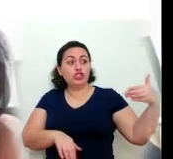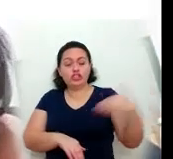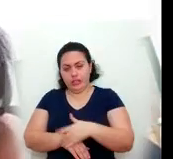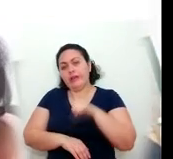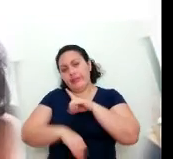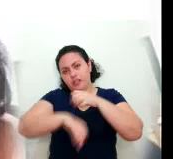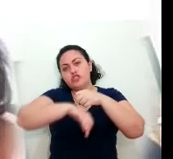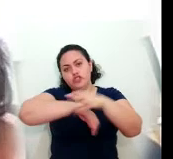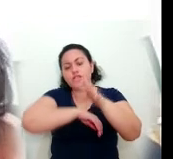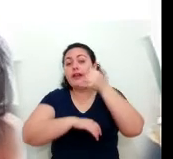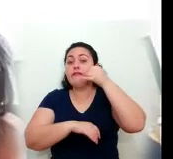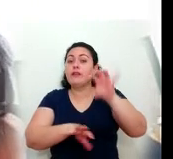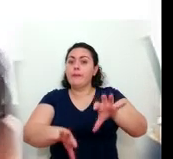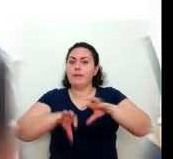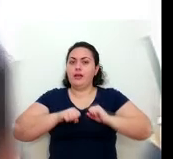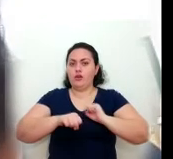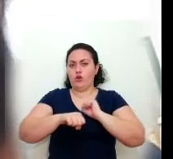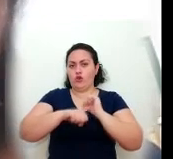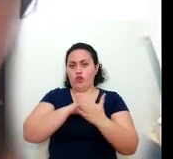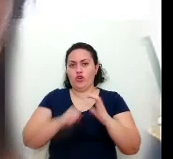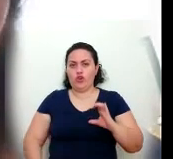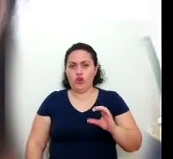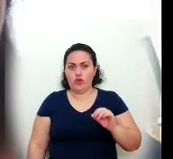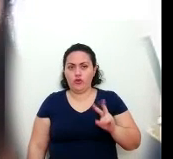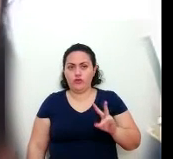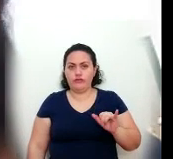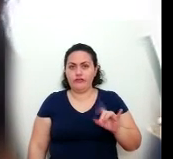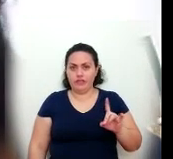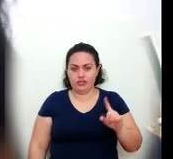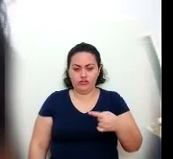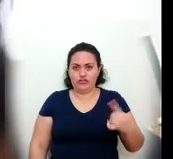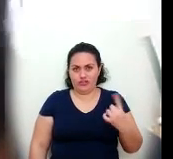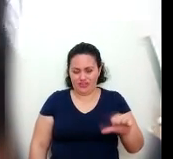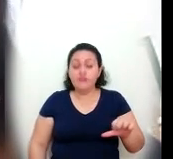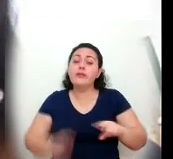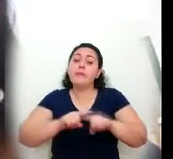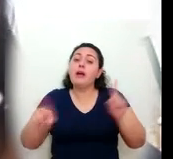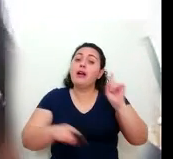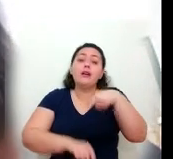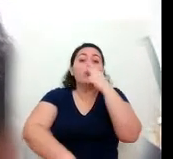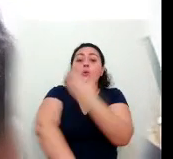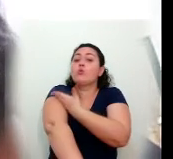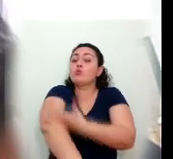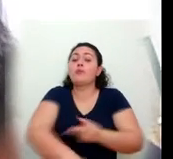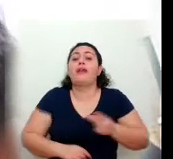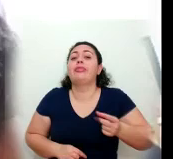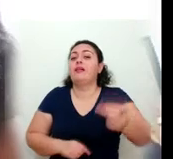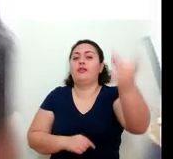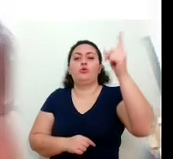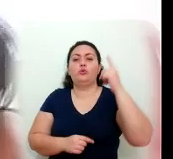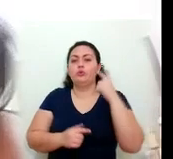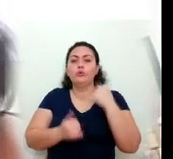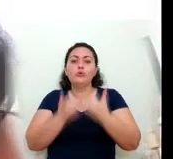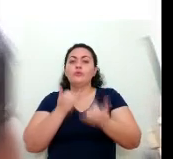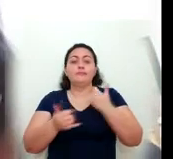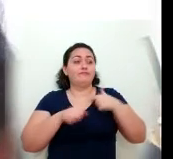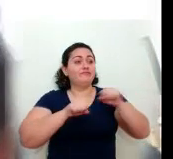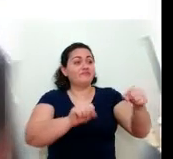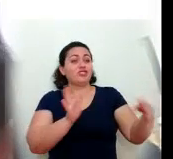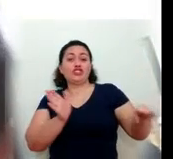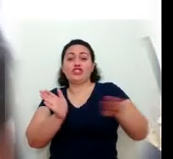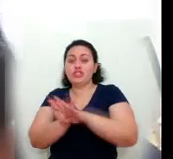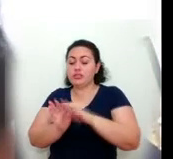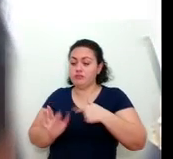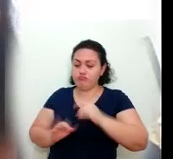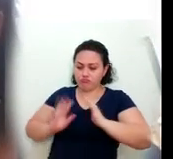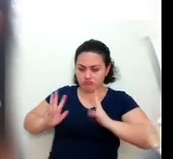né, da contaminação pelo Covid, mas isso é um hábito para manter sempre, na verdade, né? Chega, higieniza e já dá uma organizada conforme a vida de